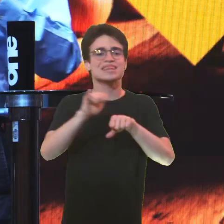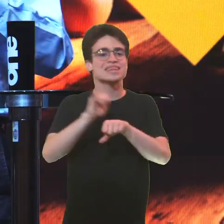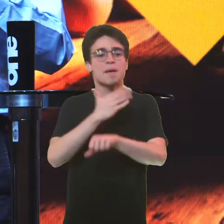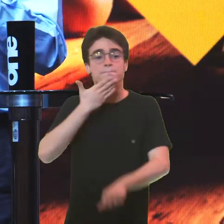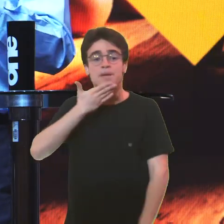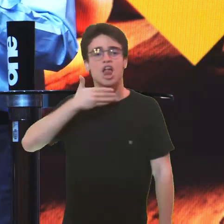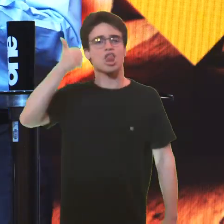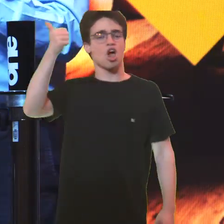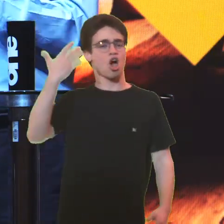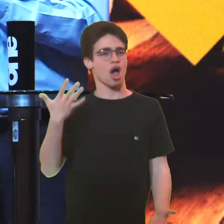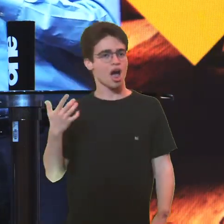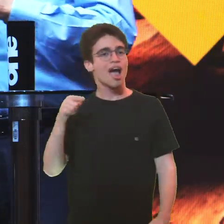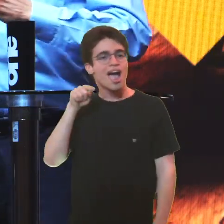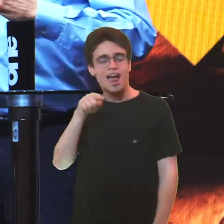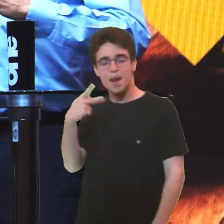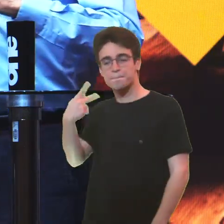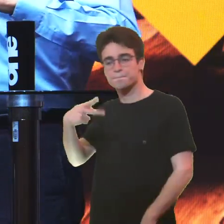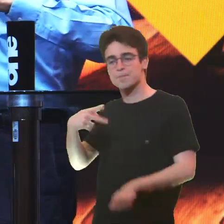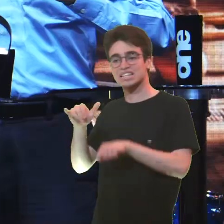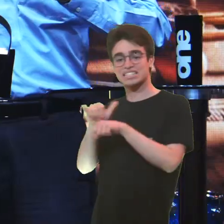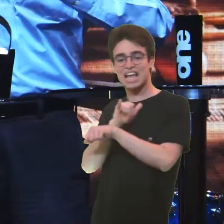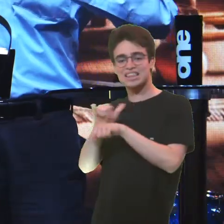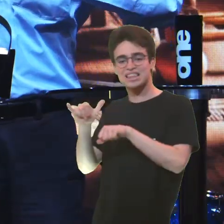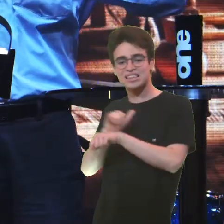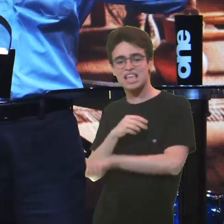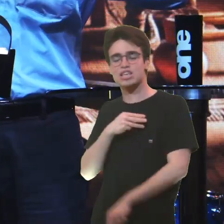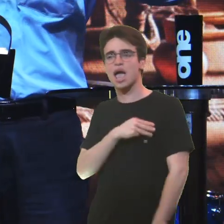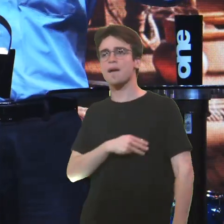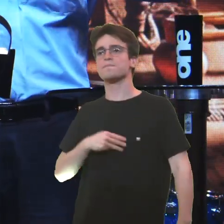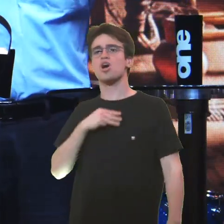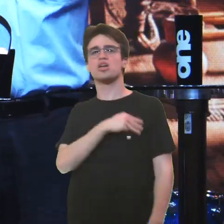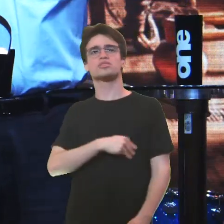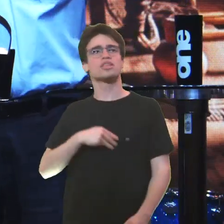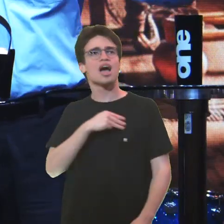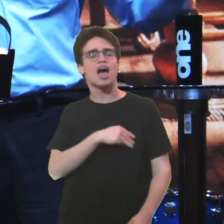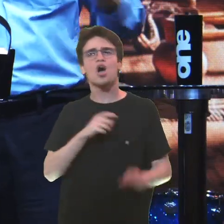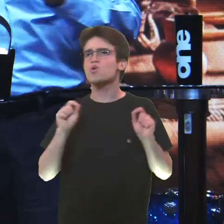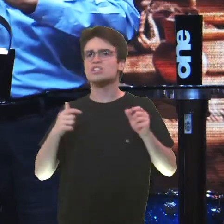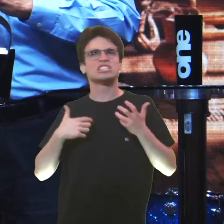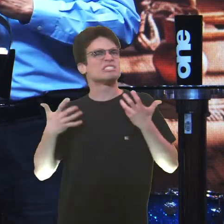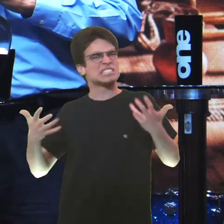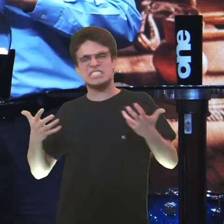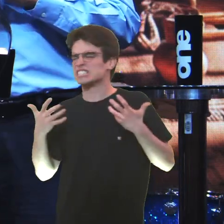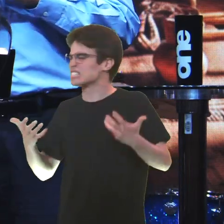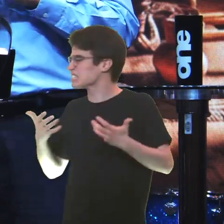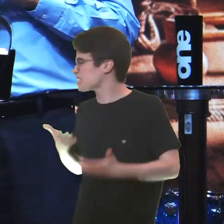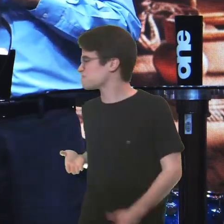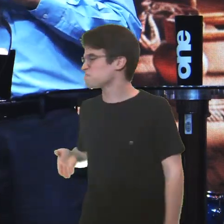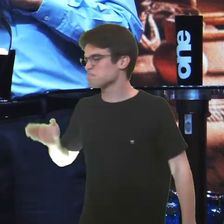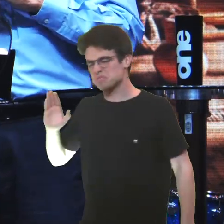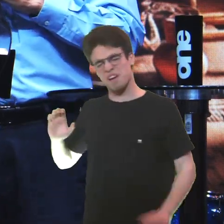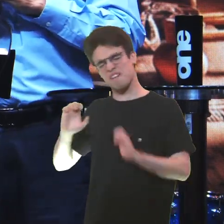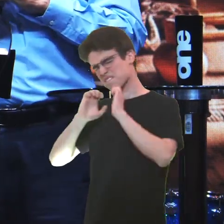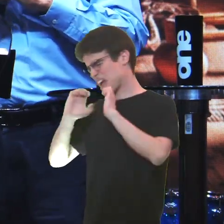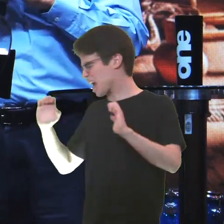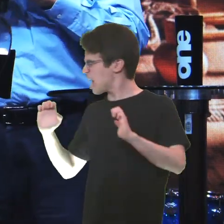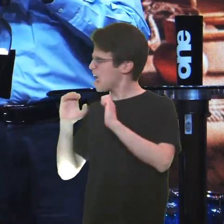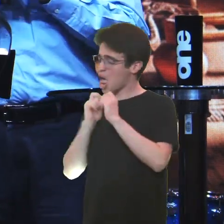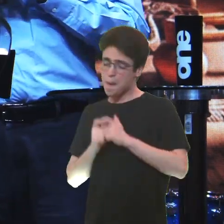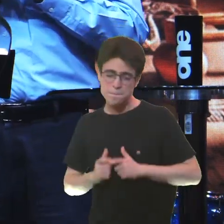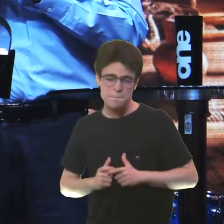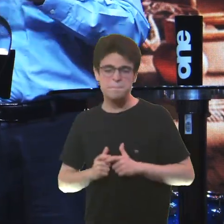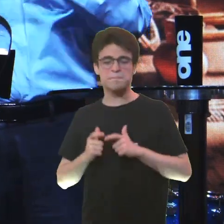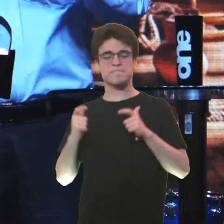estrategia misionera A sua estratégia missionária quiere llevarla a la máxima potencia. quer levá-la à máxima